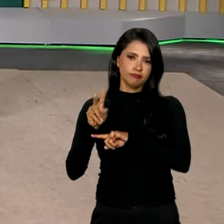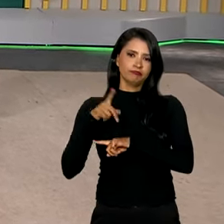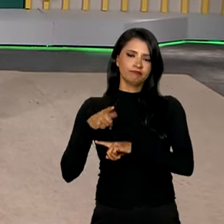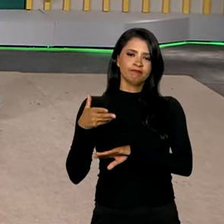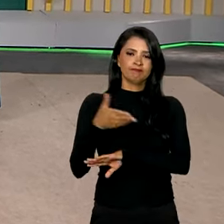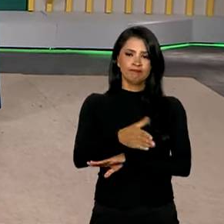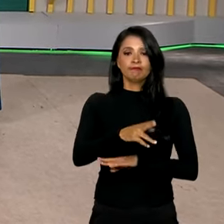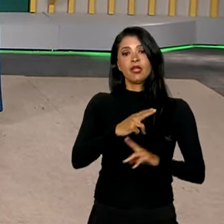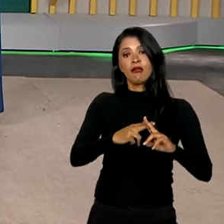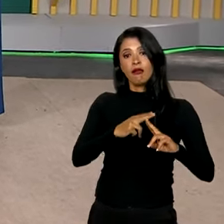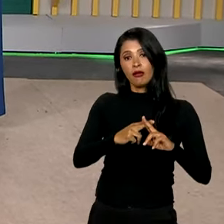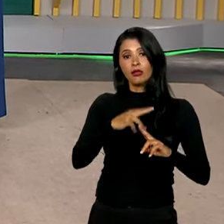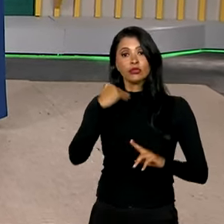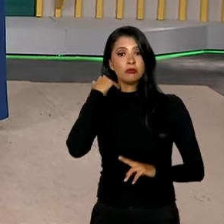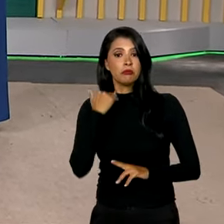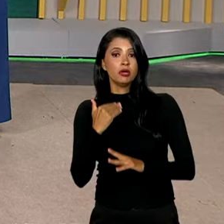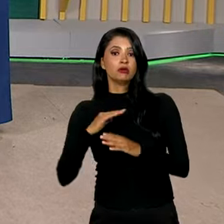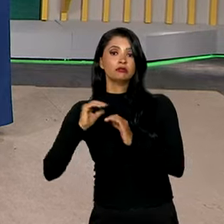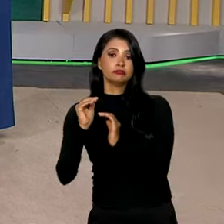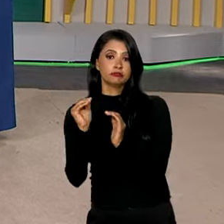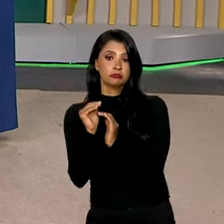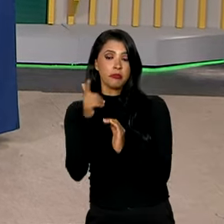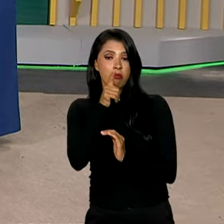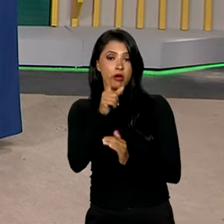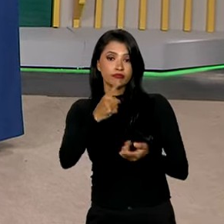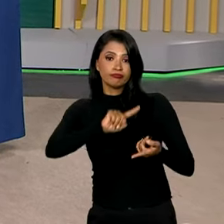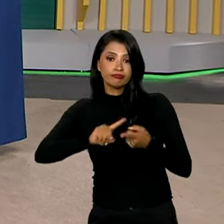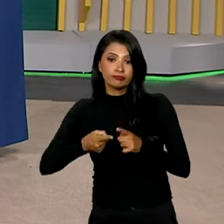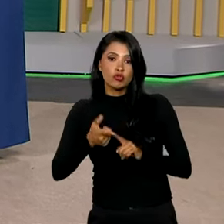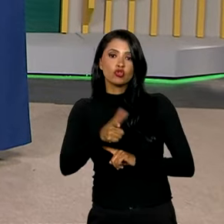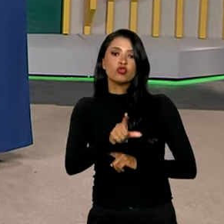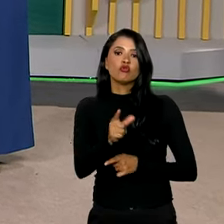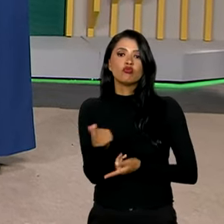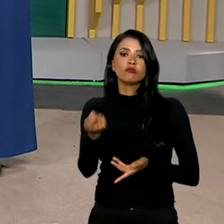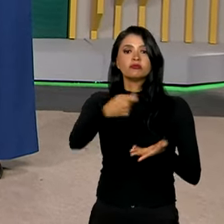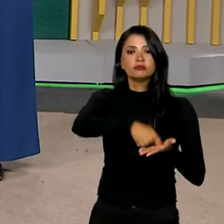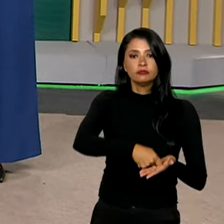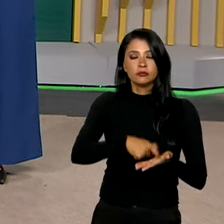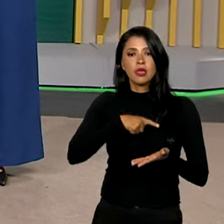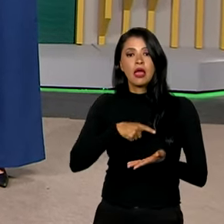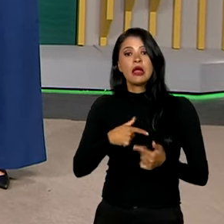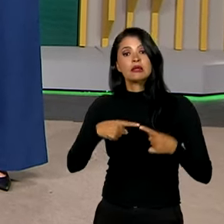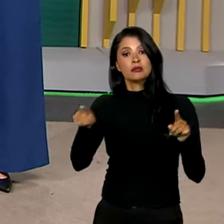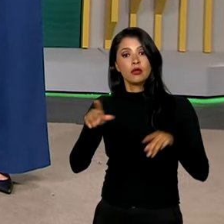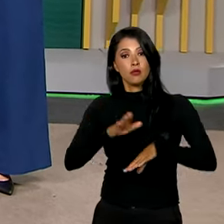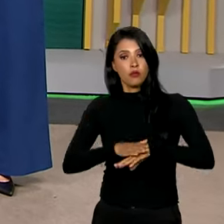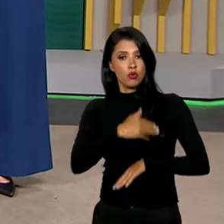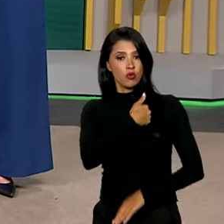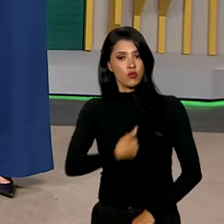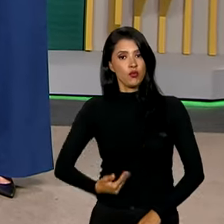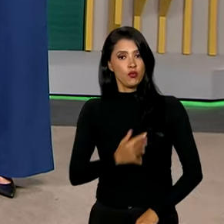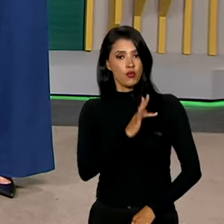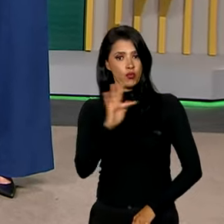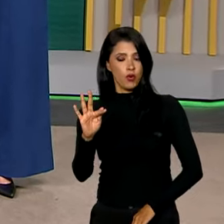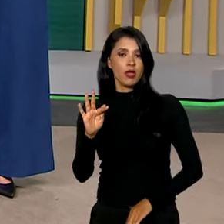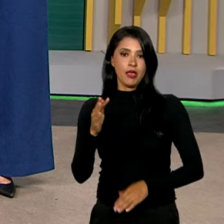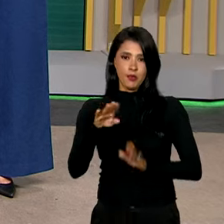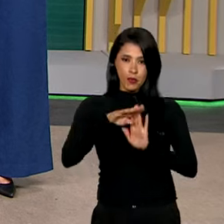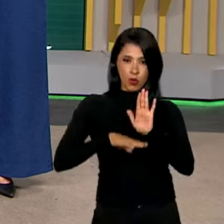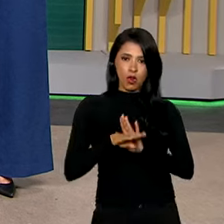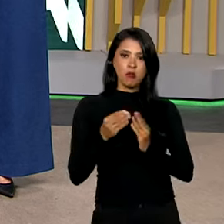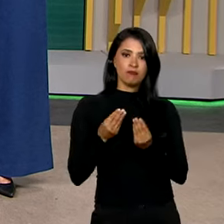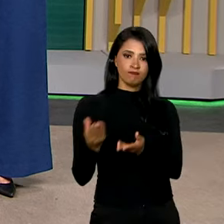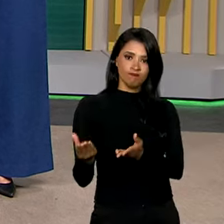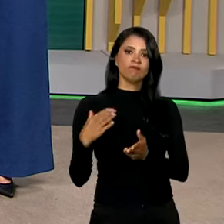agências da Caixa do Banco do Brasil para renegociar o valor lançado pelo governo federal esse programa de renegociação oferece descontos de